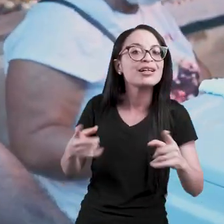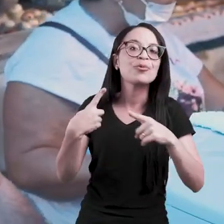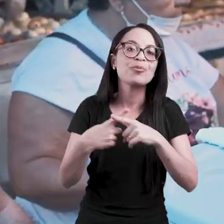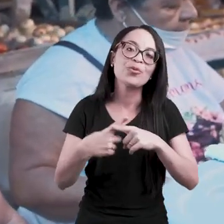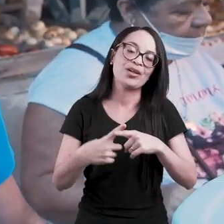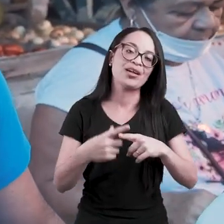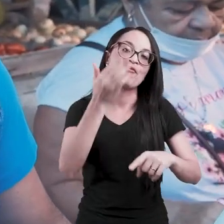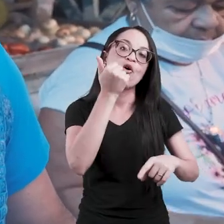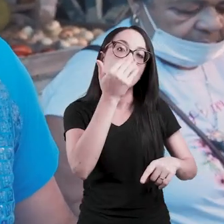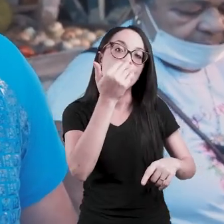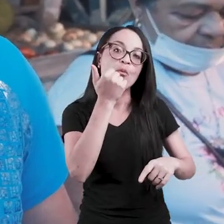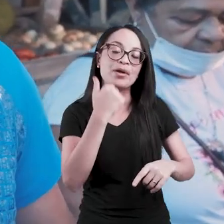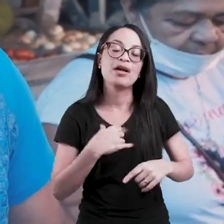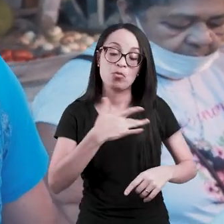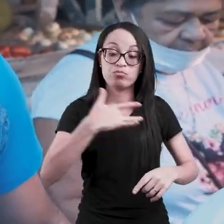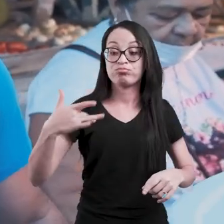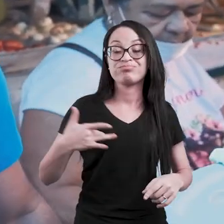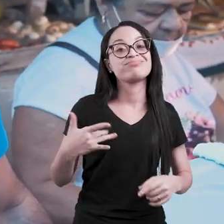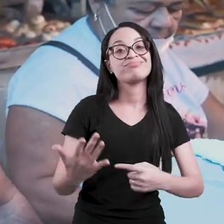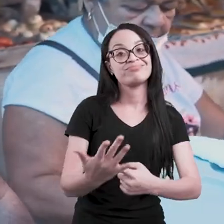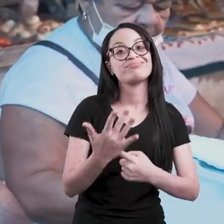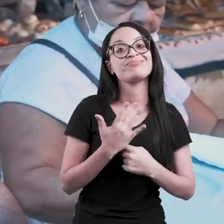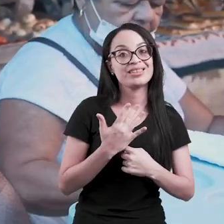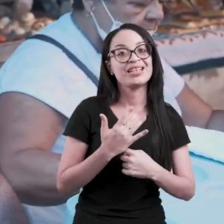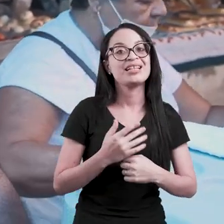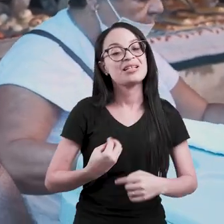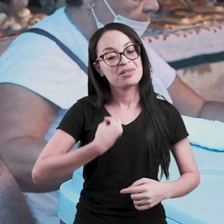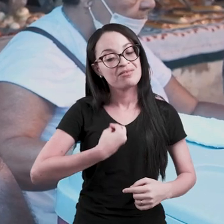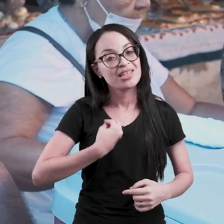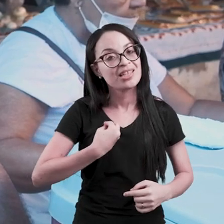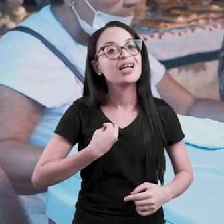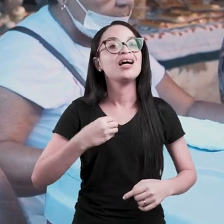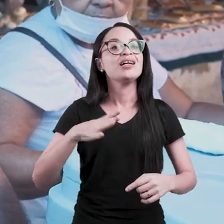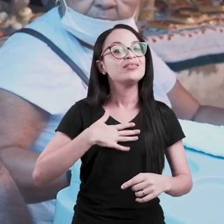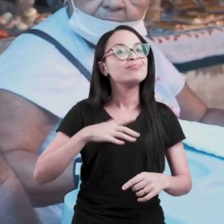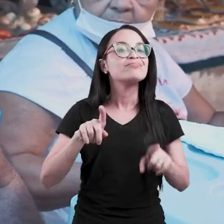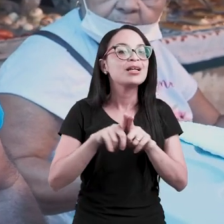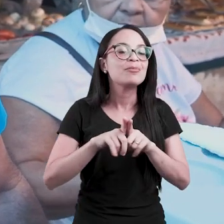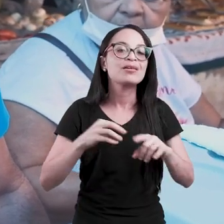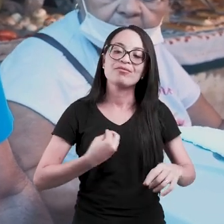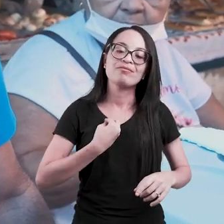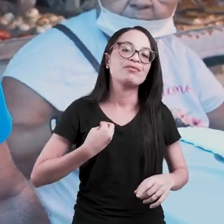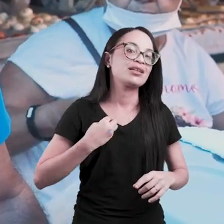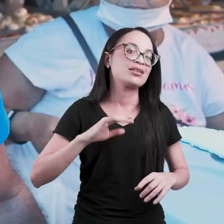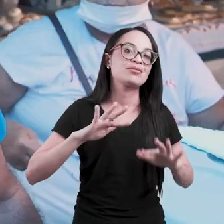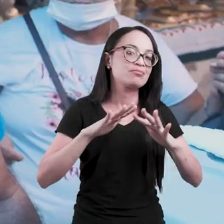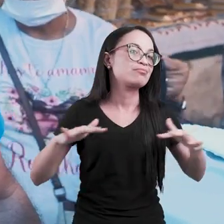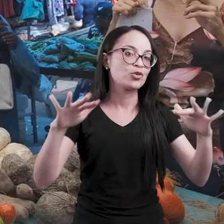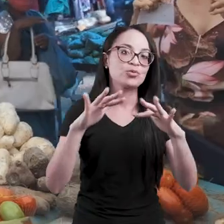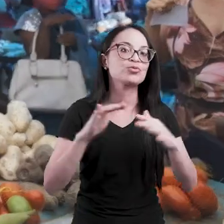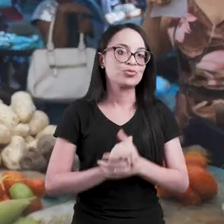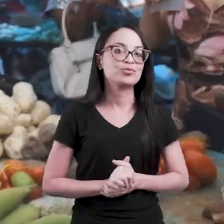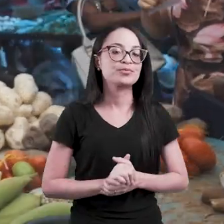que eu estou colocando algo natural, saudável para a minha vida. E claro, sem sombra de dúvidas, a vida de muita gente que vem todos os sábados